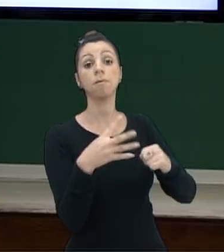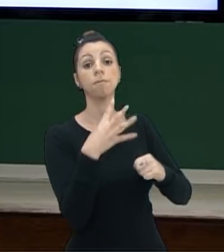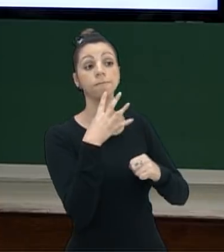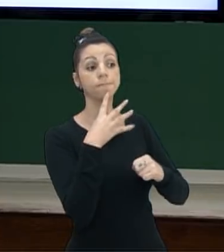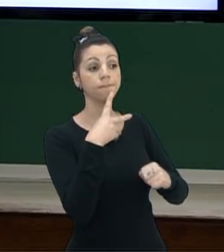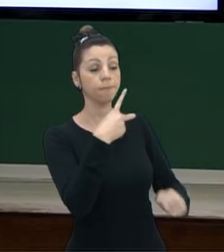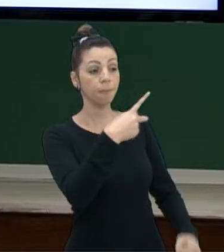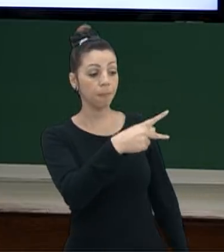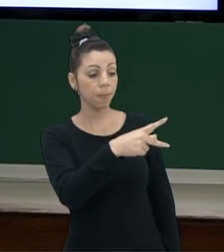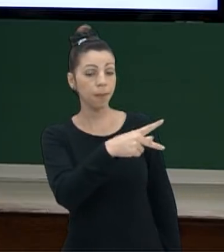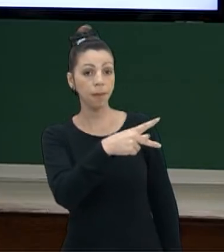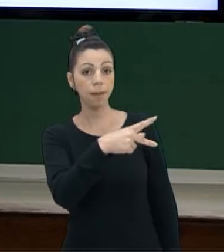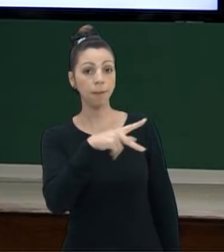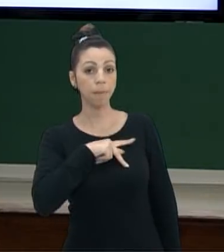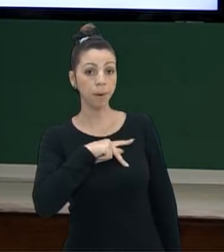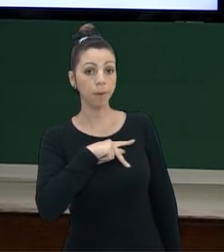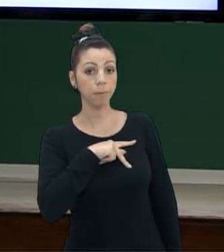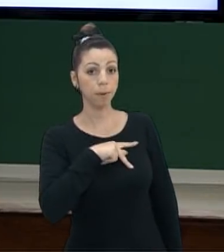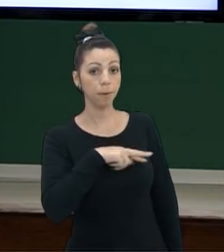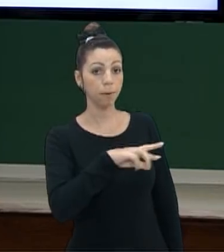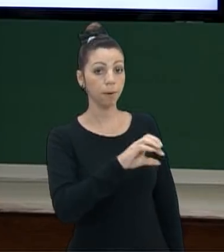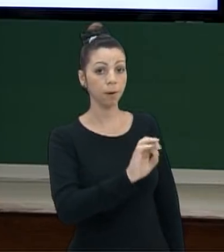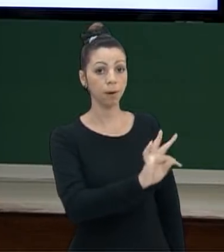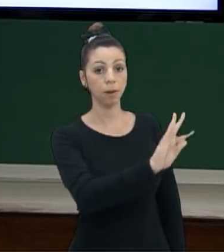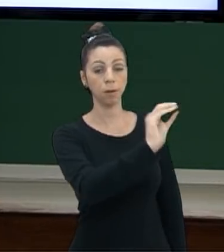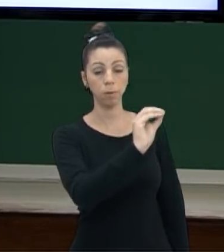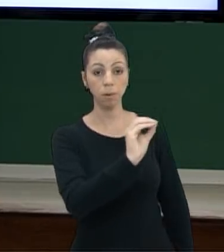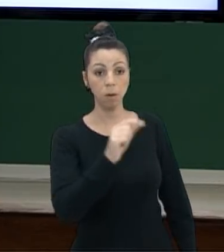nós aprendemos. Eu estou fazendo a ação. Que